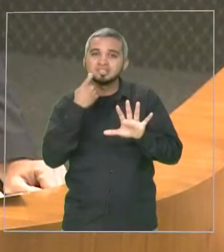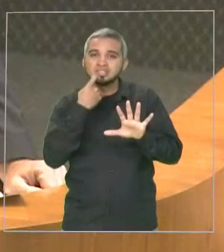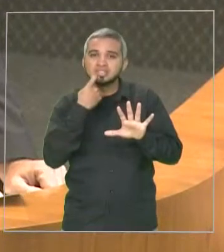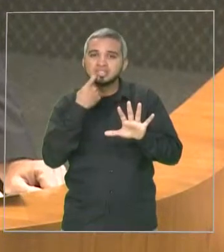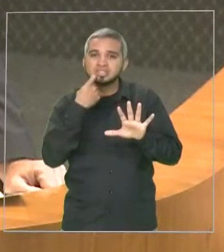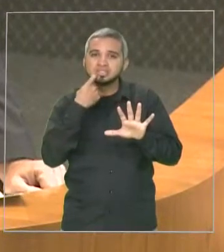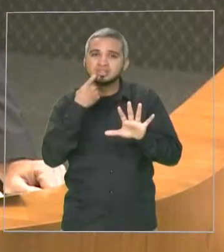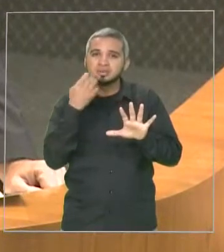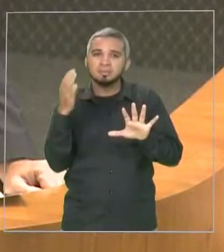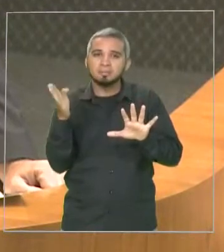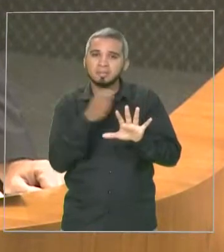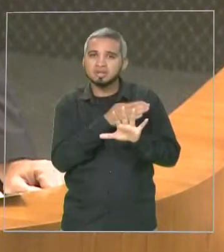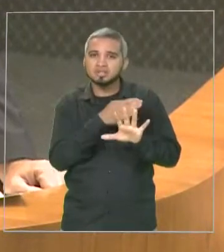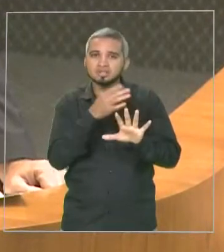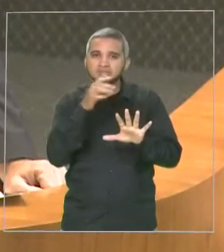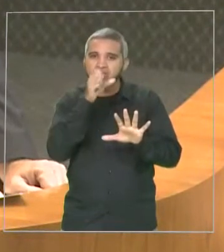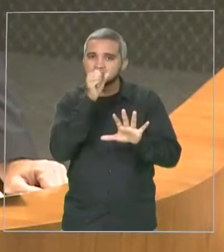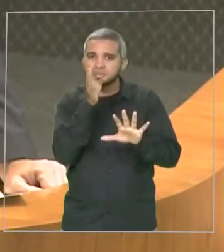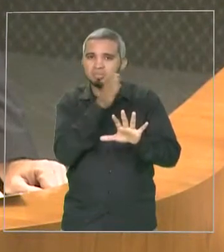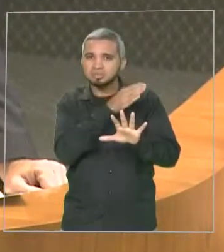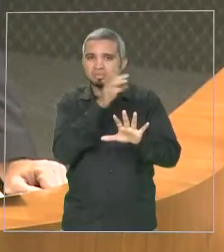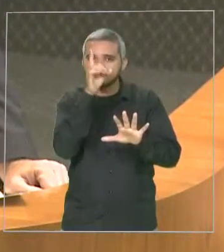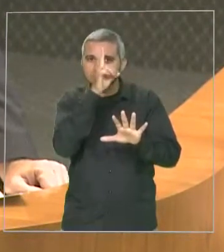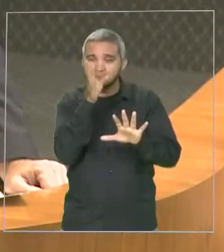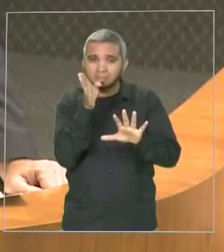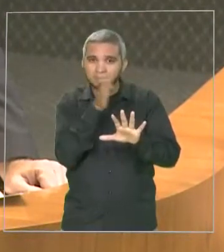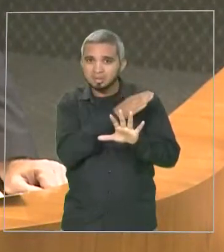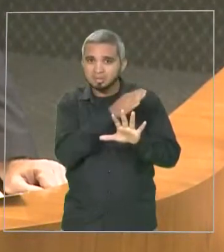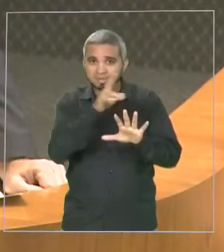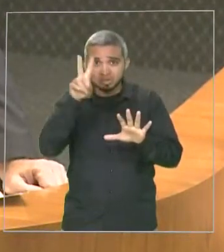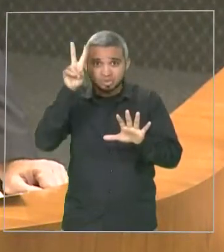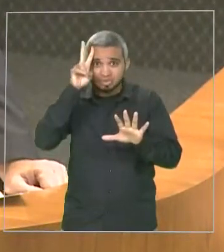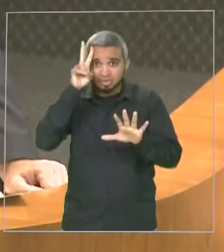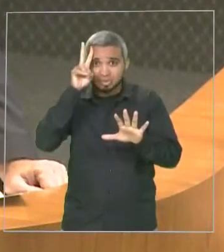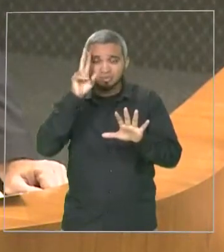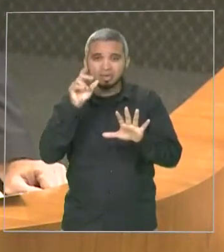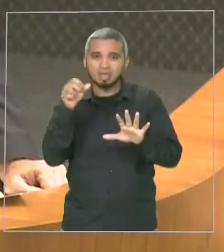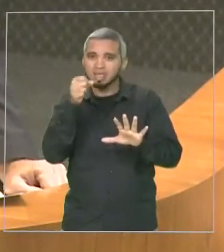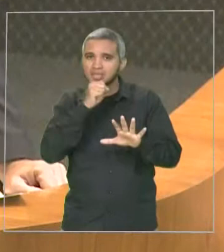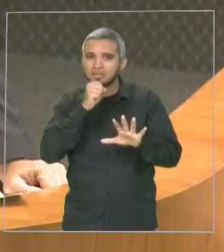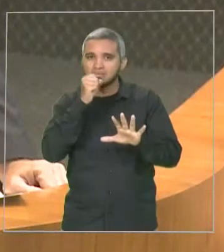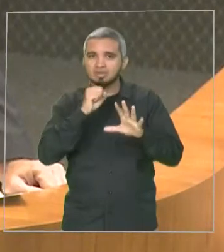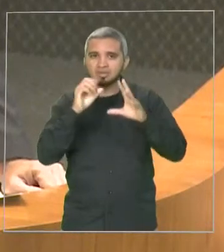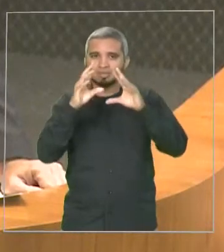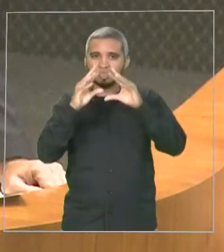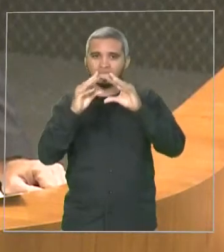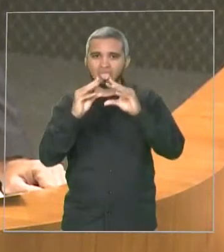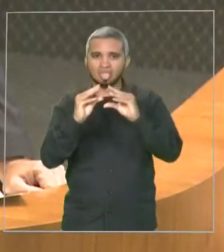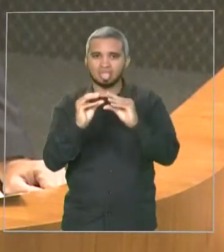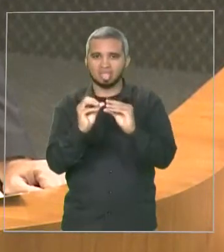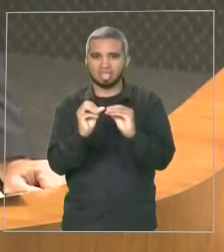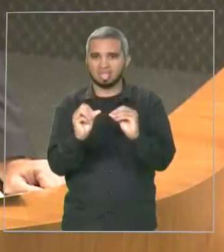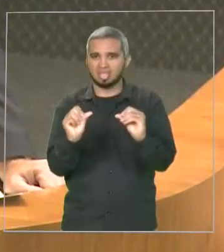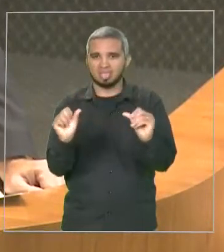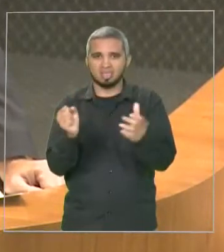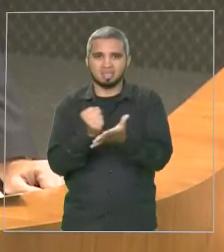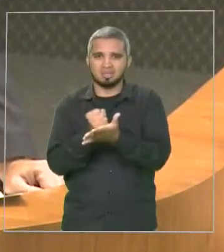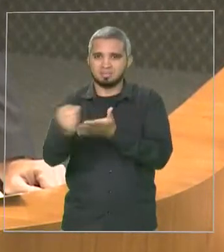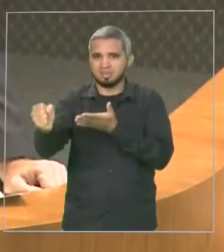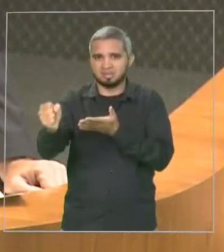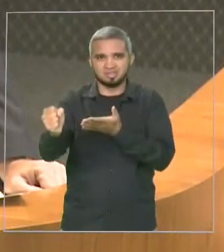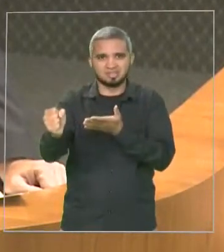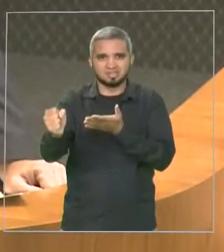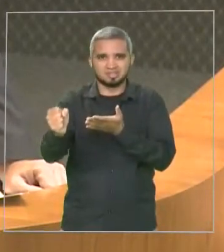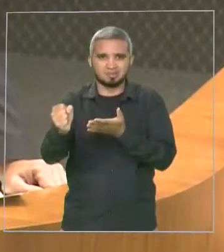sorvete de hoje já não dá mais porque derreteu. Então, aquela questão que se falou, que uma determinada